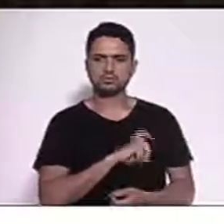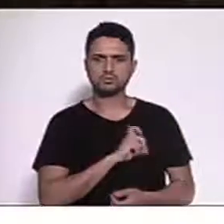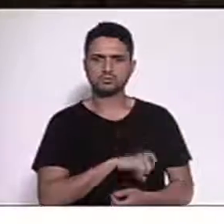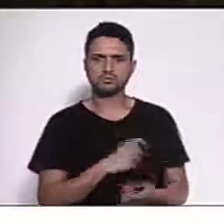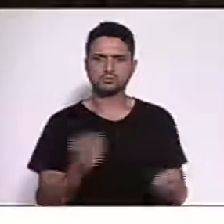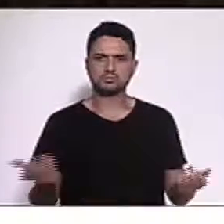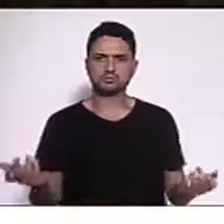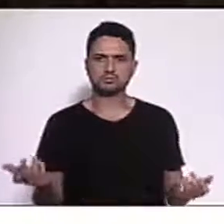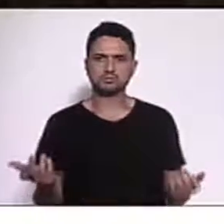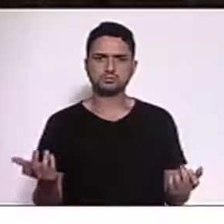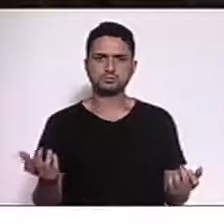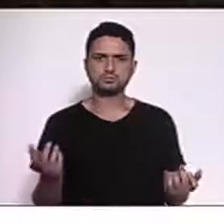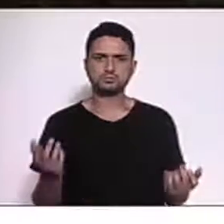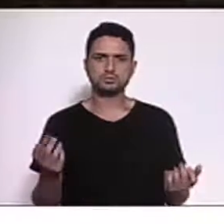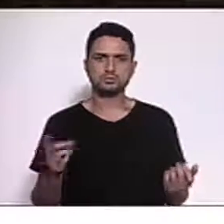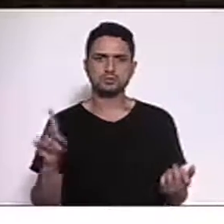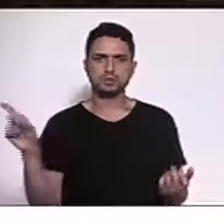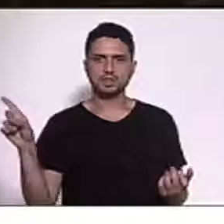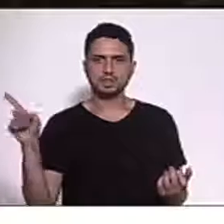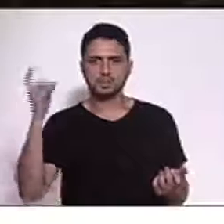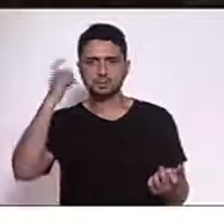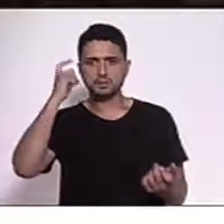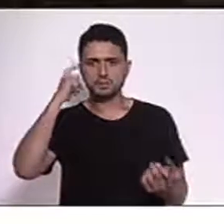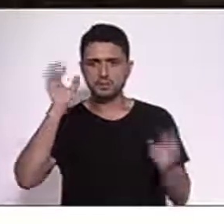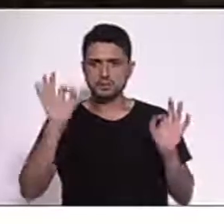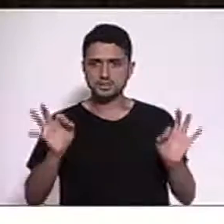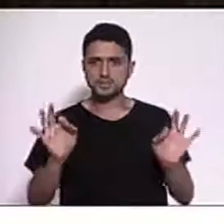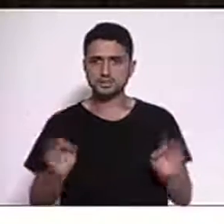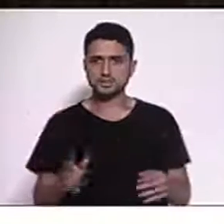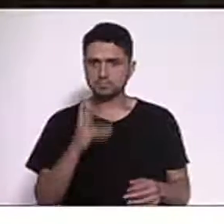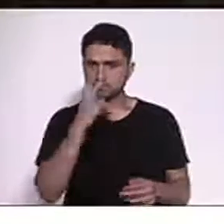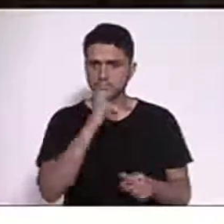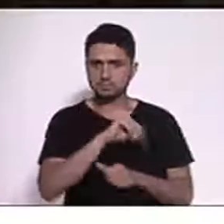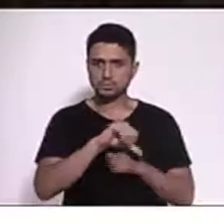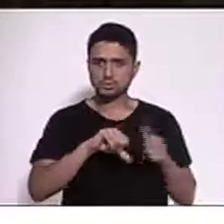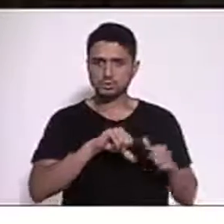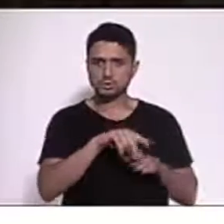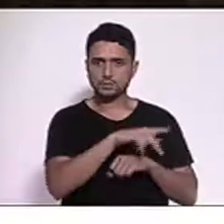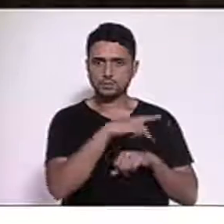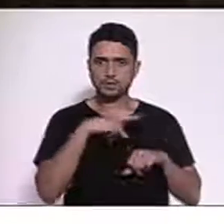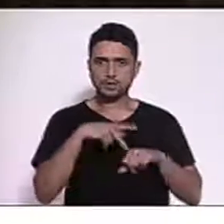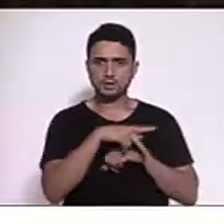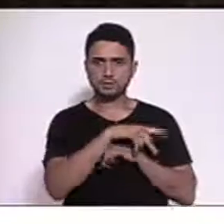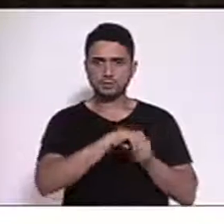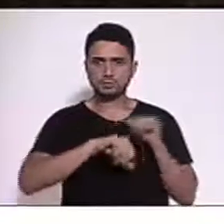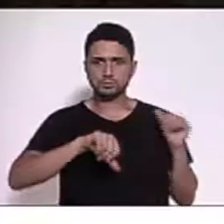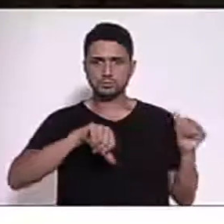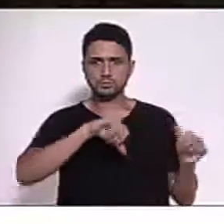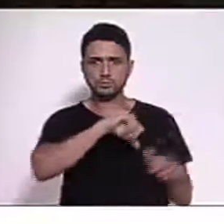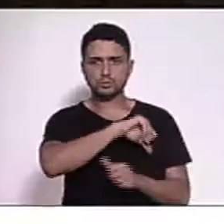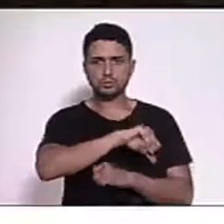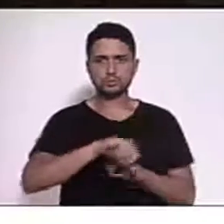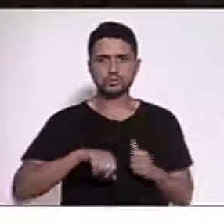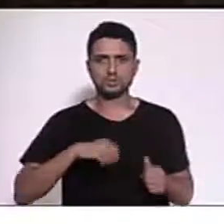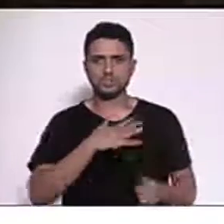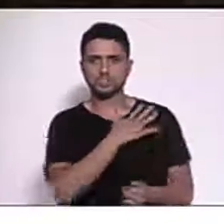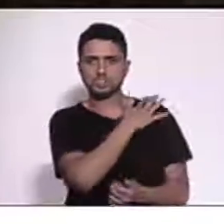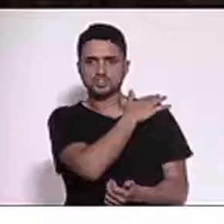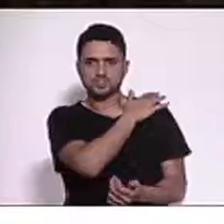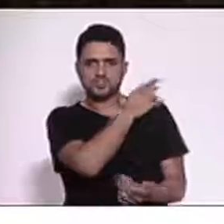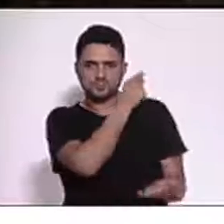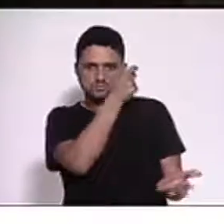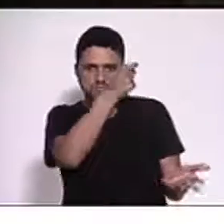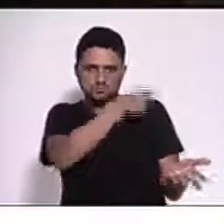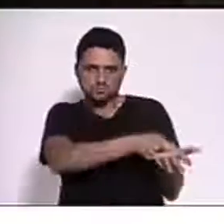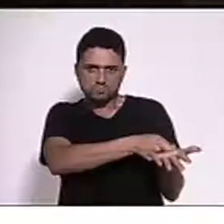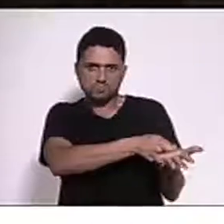absurdas do ponto de vista deles que querem transformar o país numa verdadeira ditadura. E